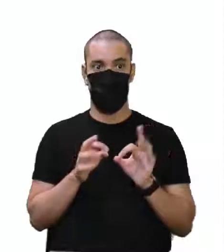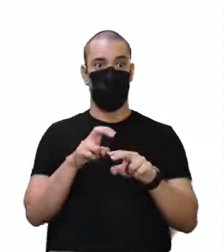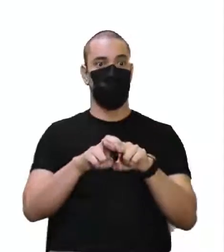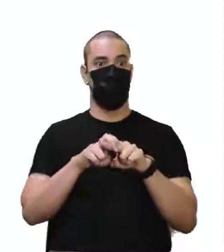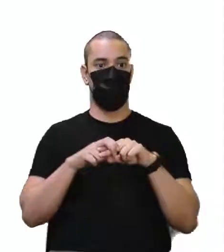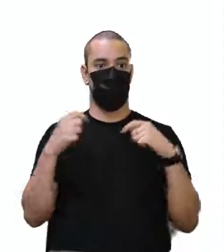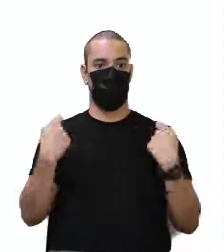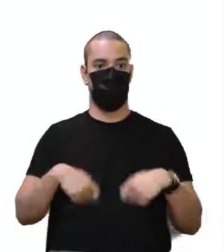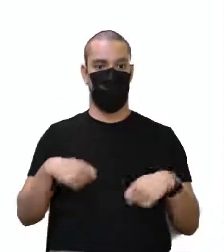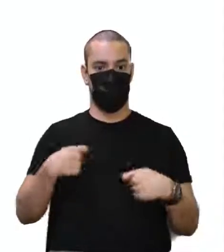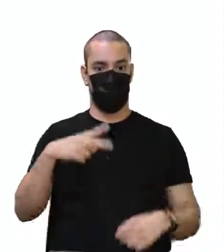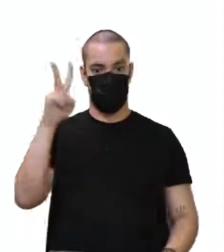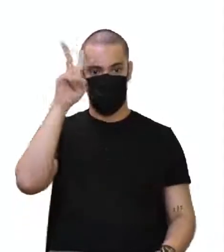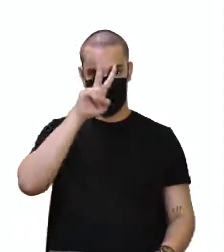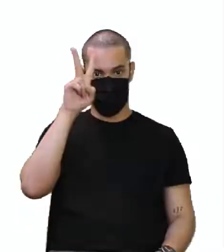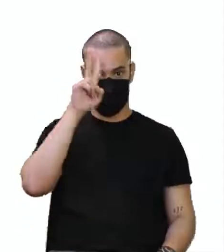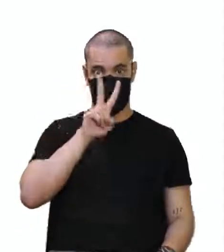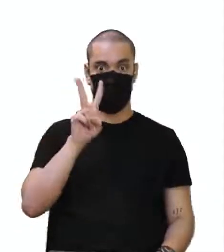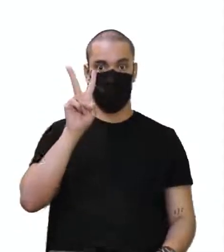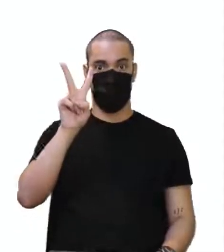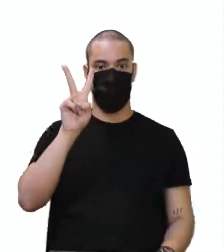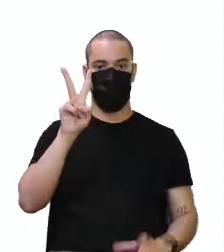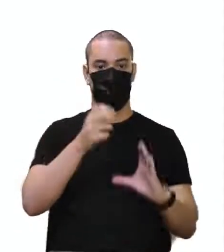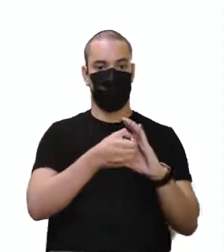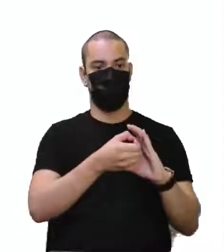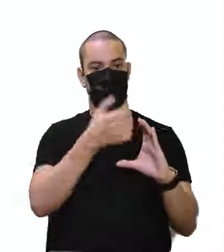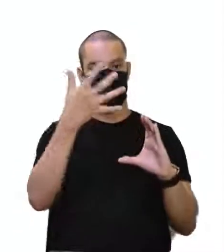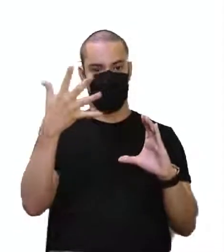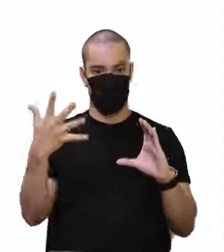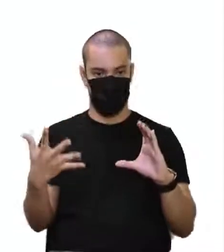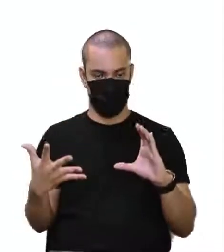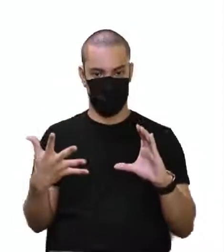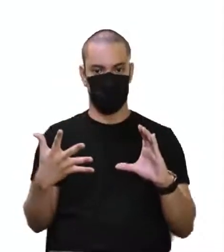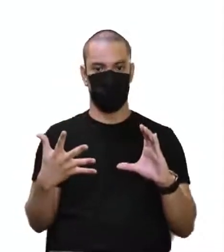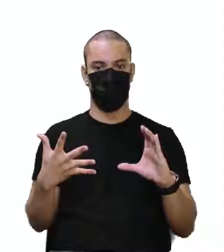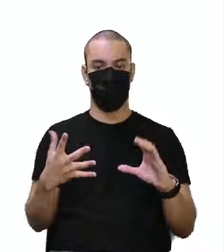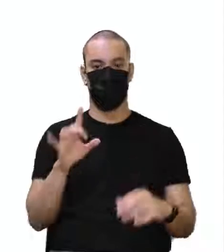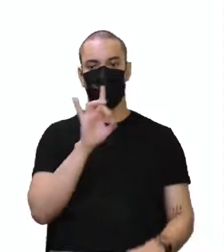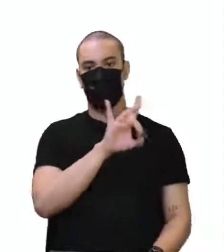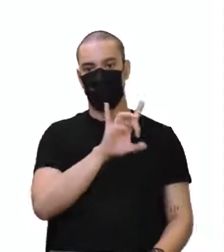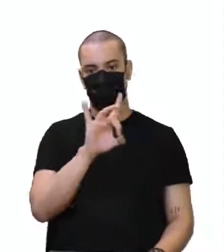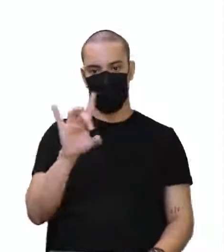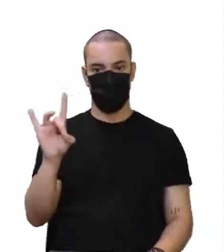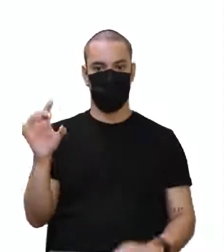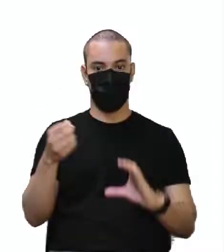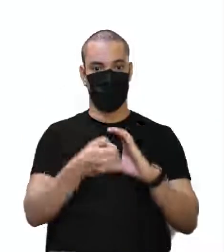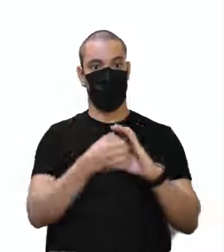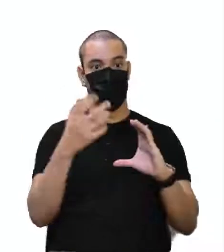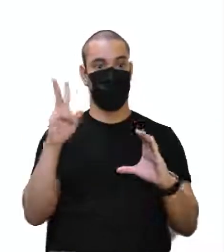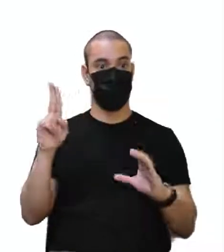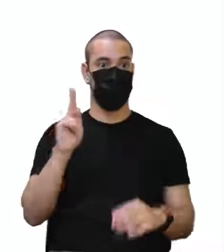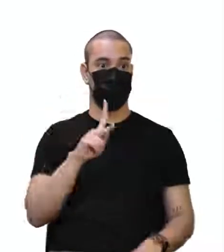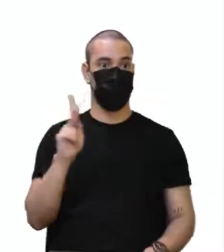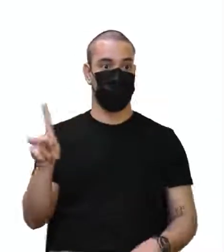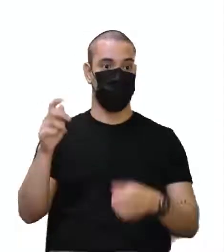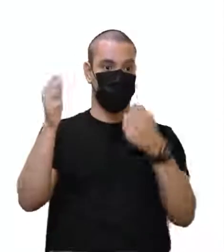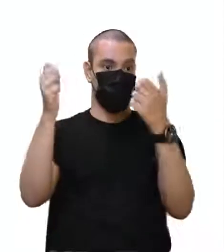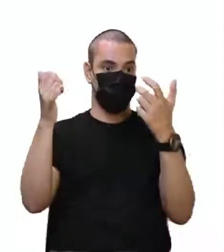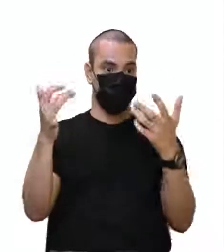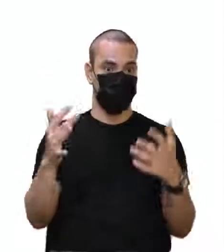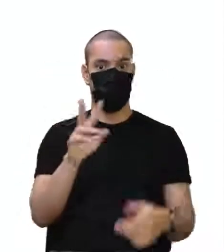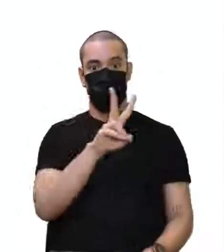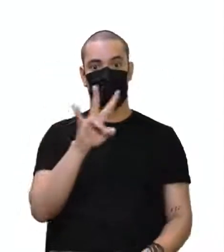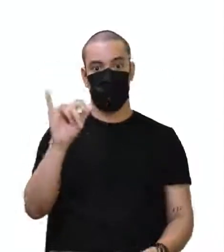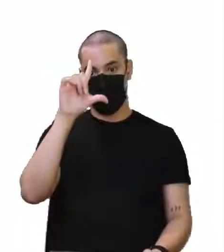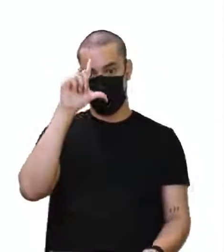tem que lembrar que nós estamos trabalhando com 2 características, ou seja, cada uma dessas características, como o professor Silvinho falou, vão